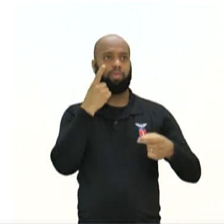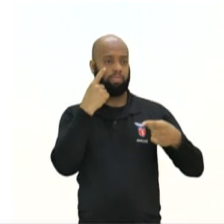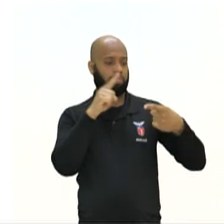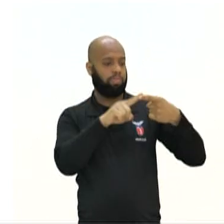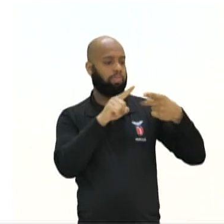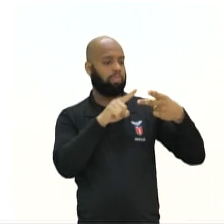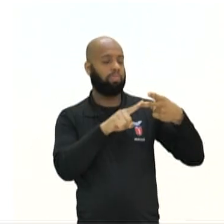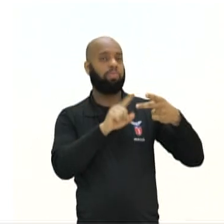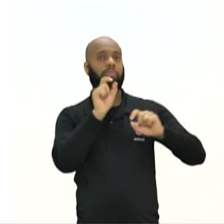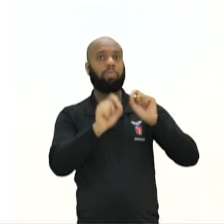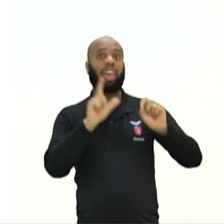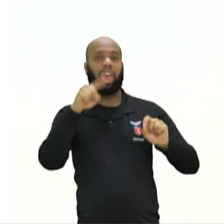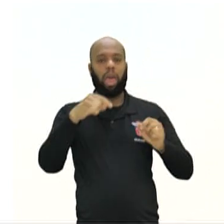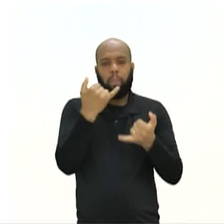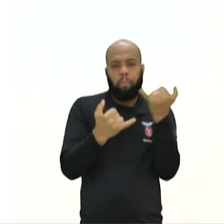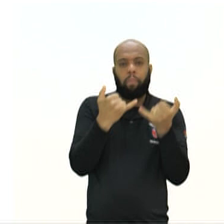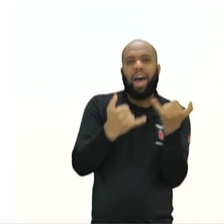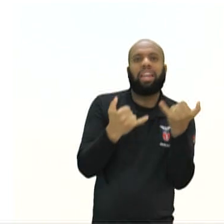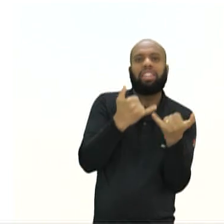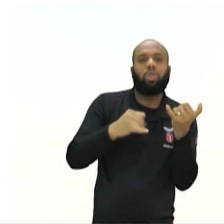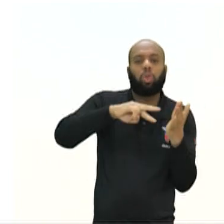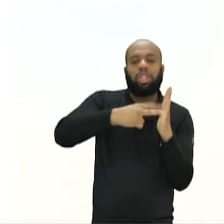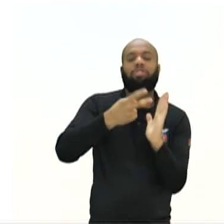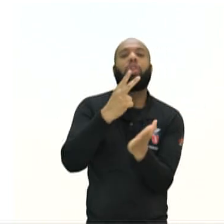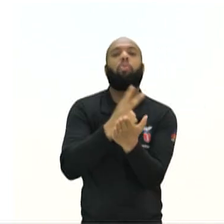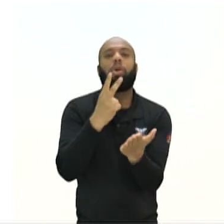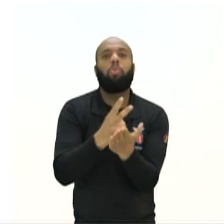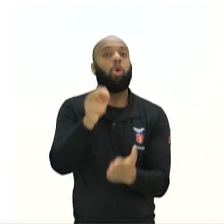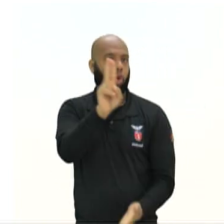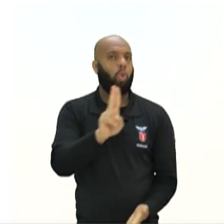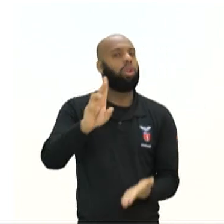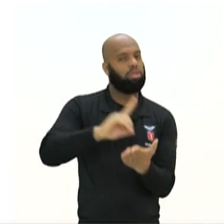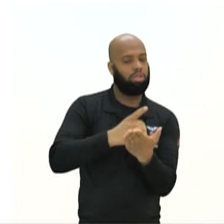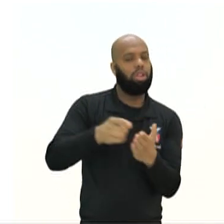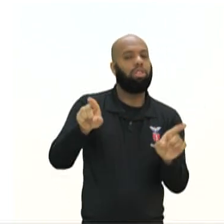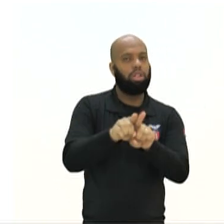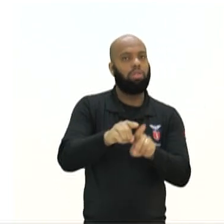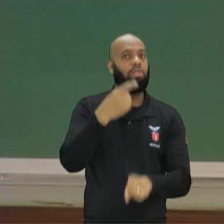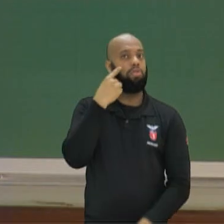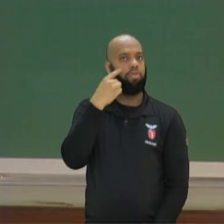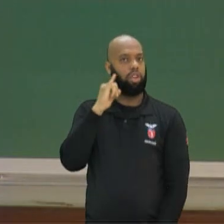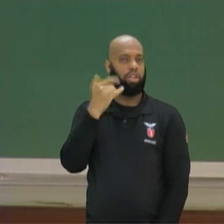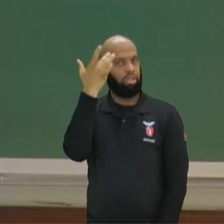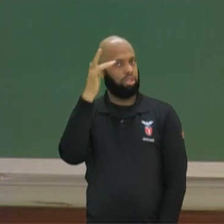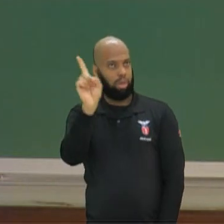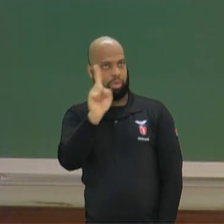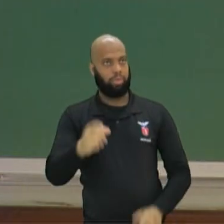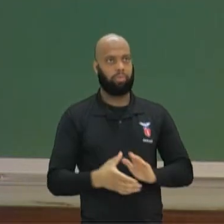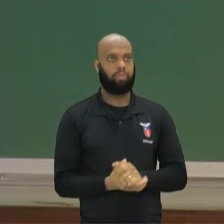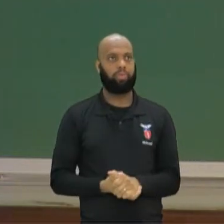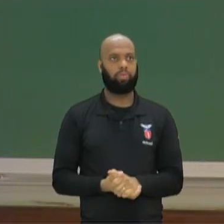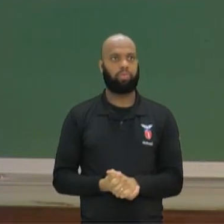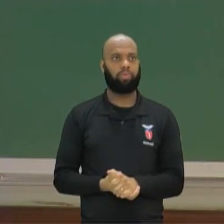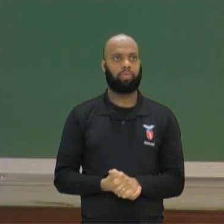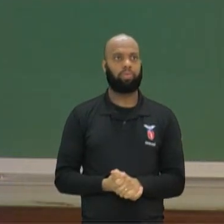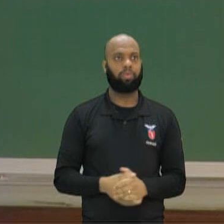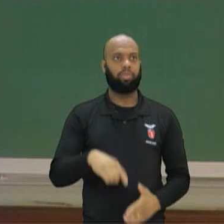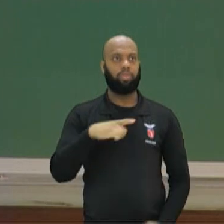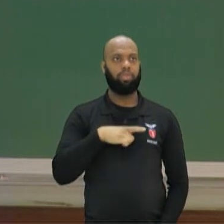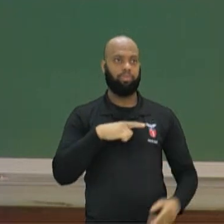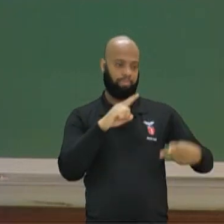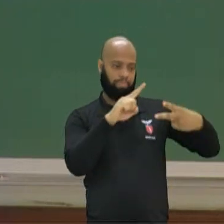B, seria o sinônimo dela? Então é dicionário para vocês poderem checar caso não saibam. Eu tenho as